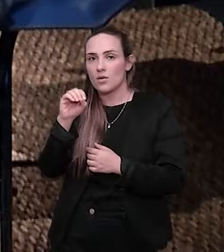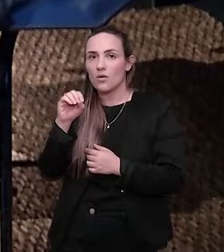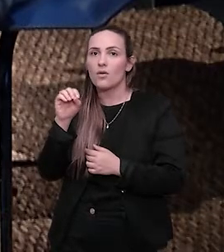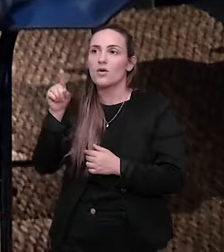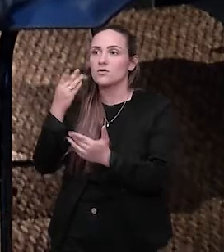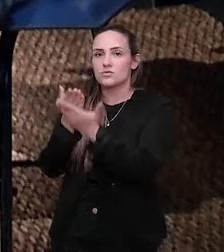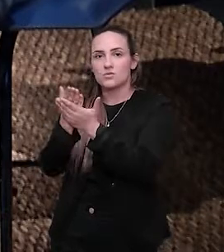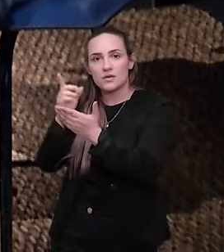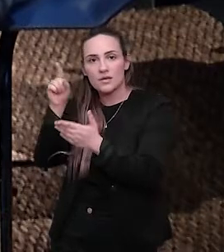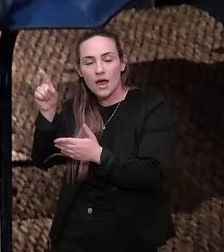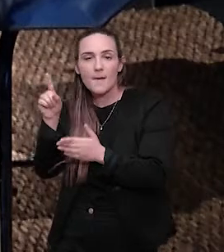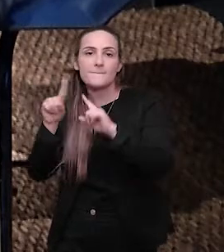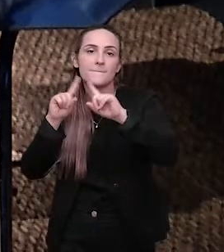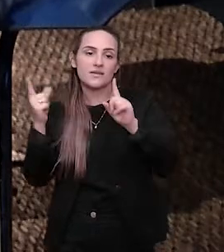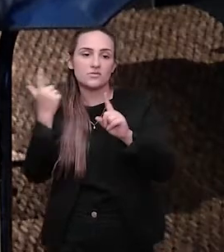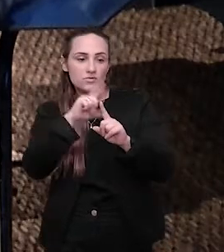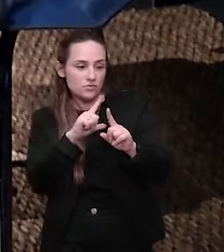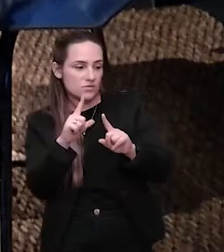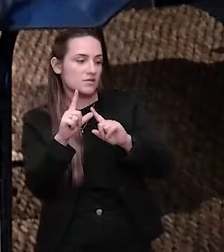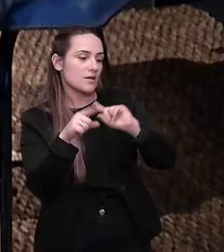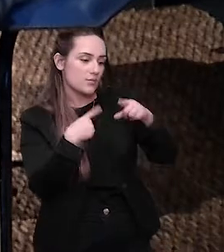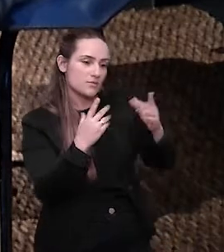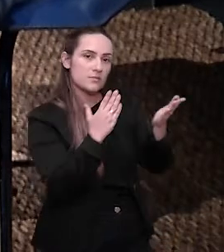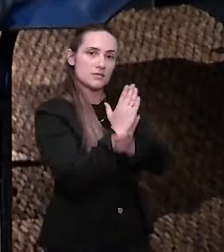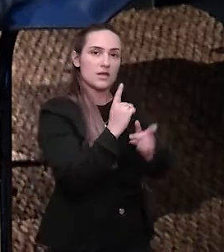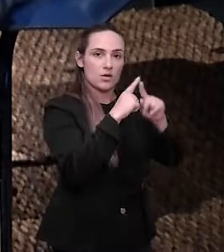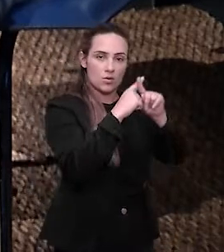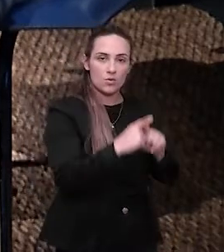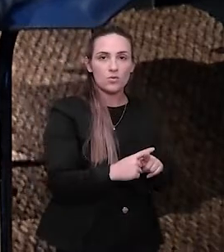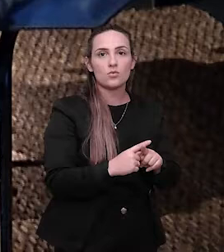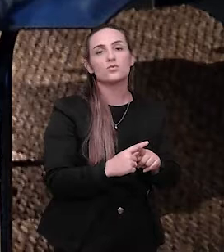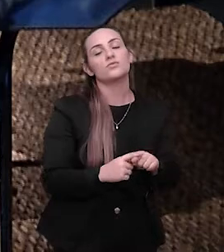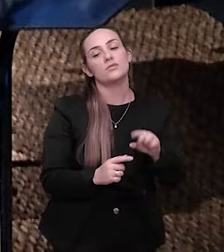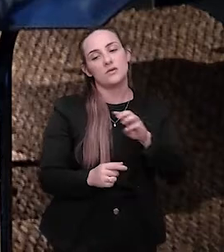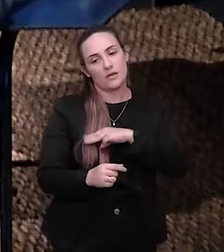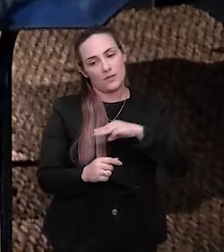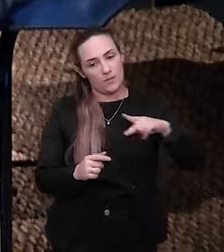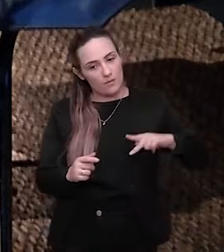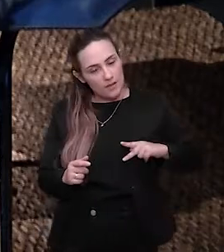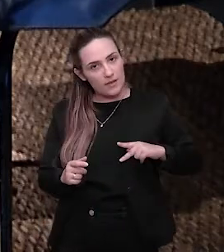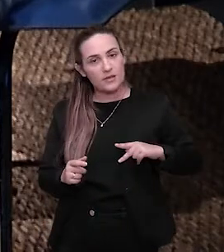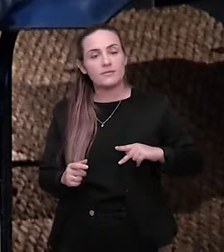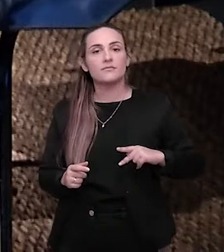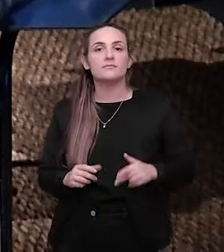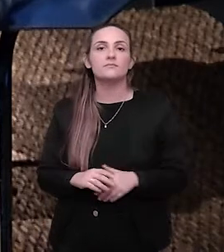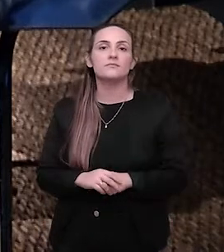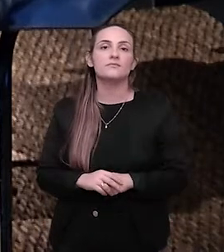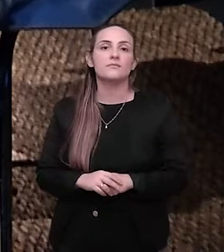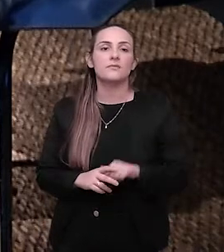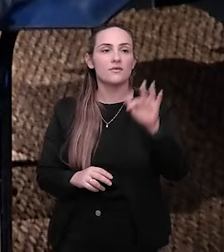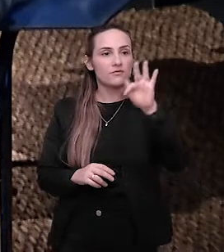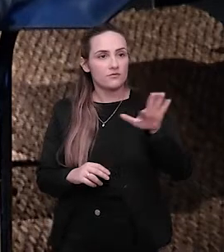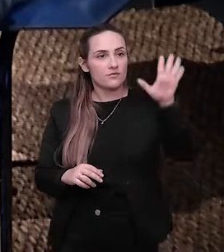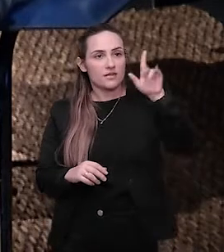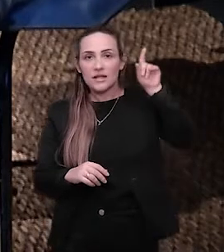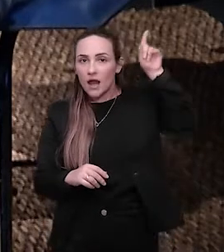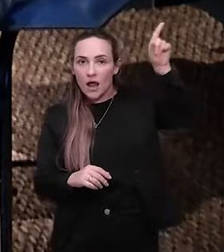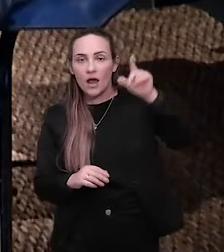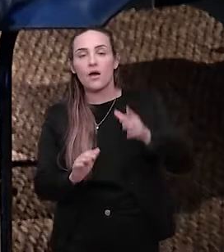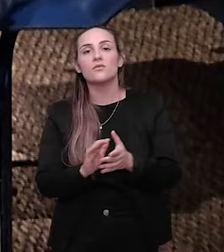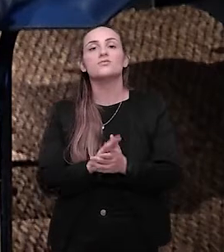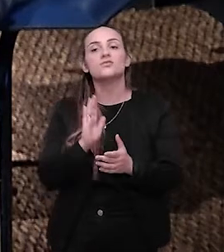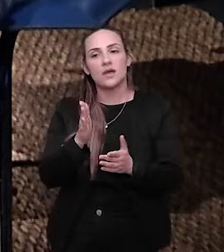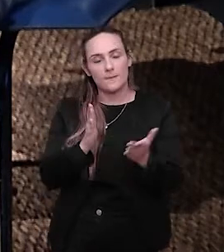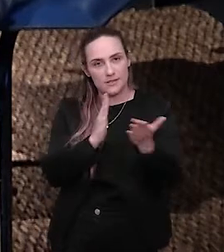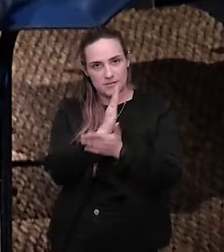como algo importante a aprender. Não fui para a diplomacia, mas acabei indo para o serviço público, prestando concurso para ser servidor do MP dos